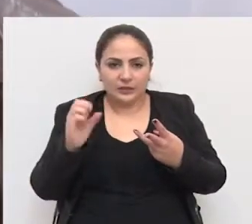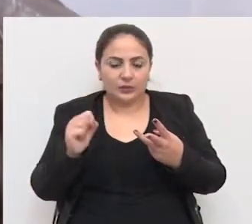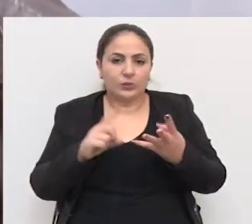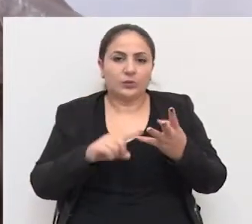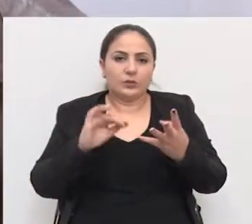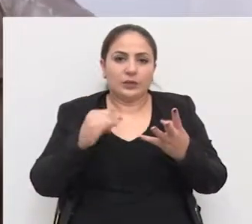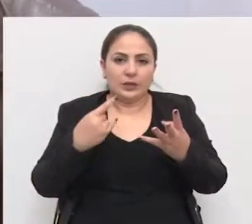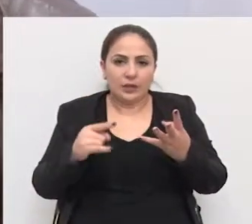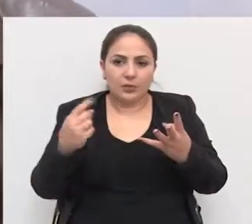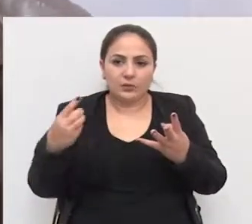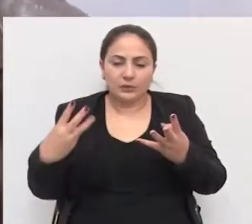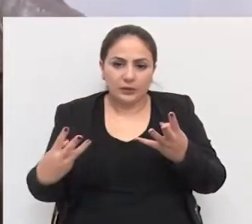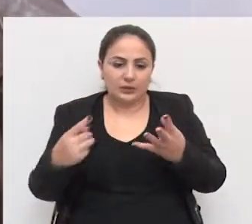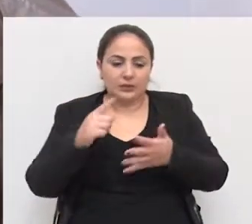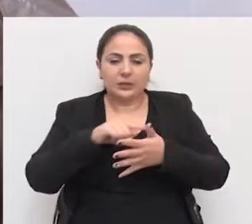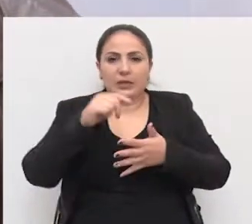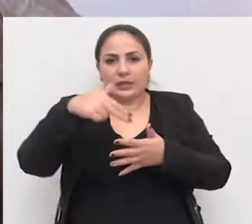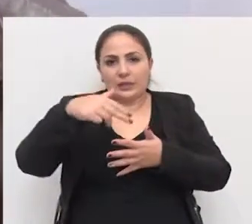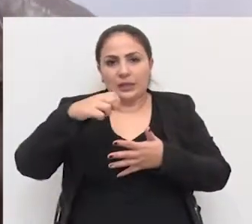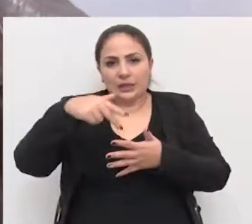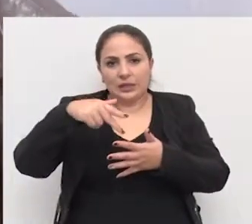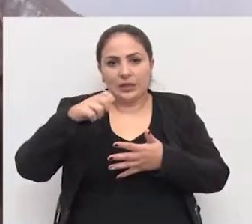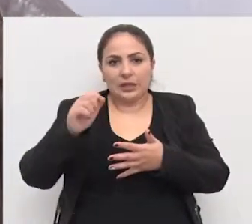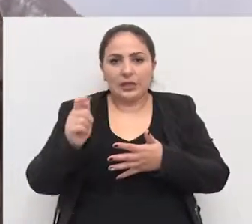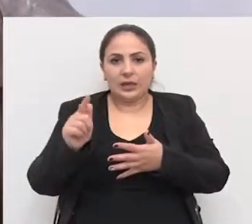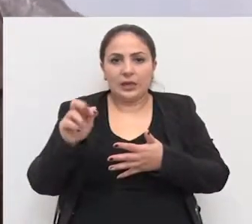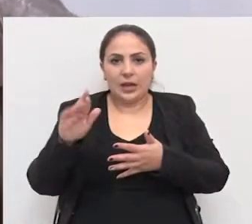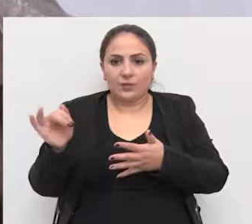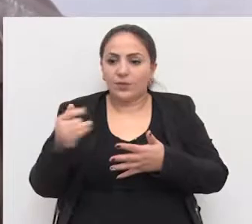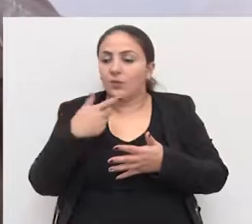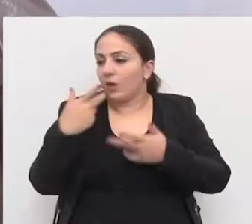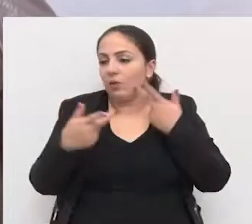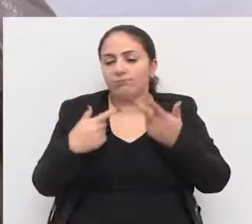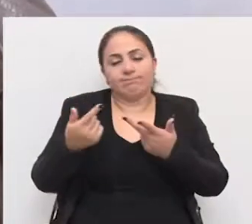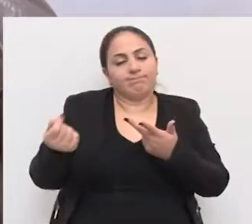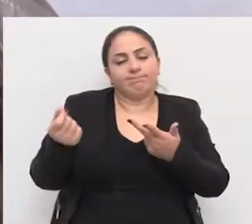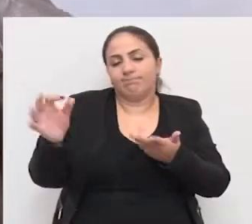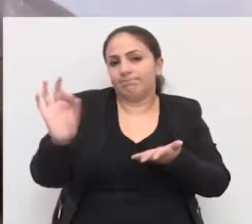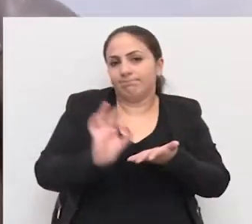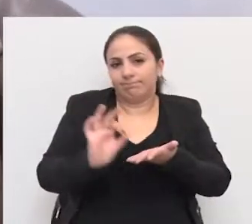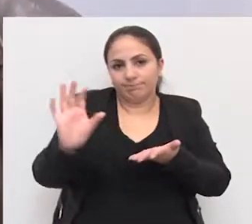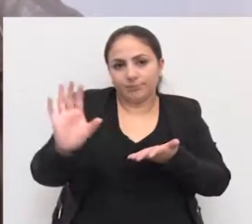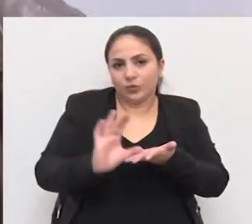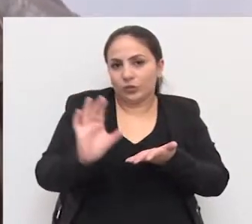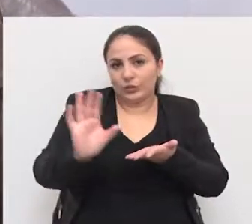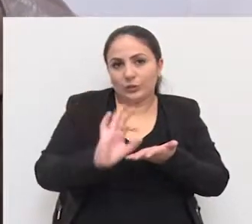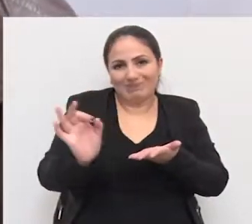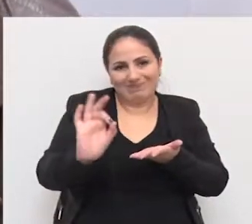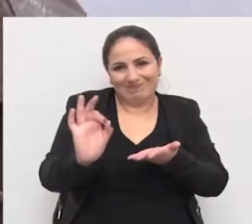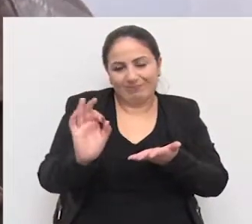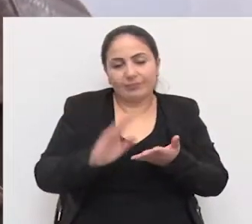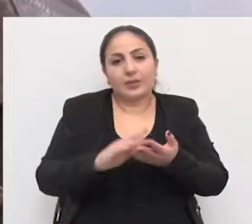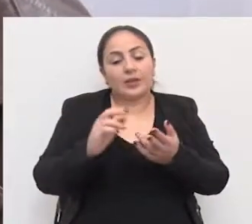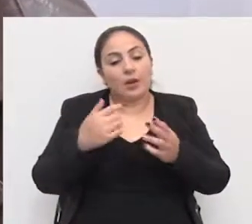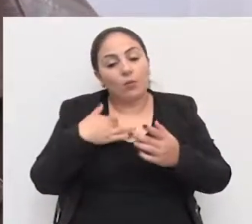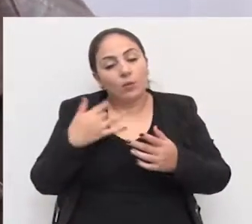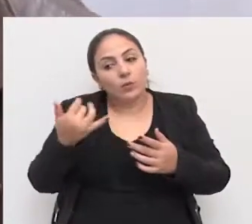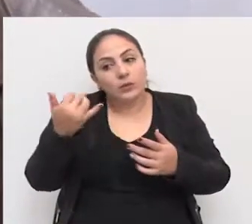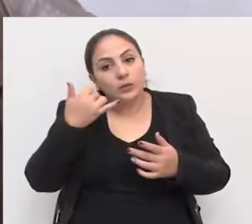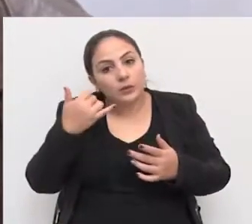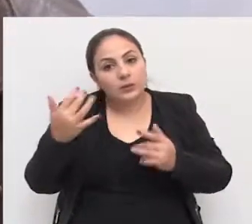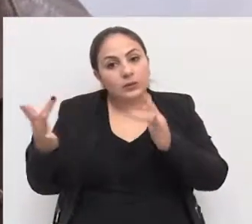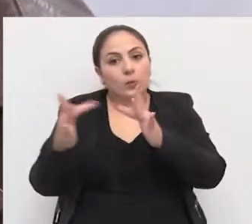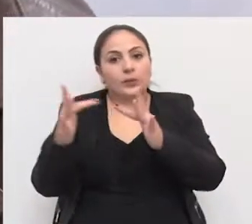da Veracruz. E o prefeito me falou que no momento não tem recursos financeiros. Aí eu entrei em contato